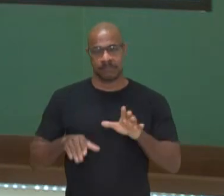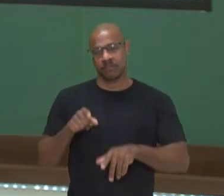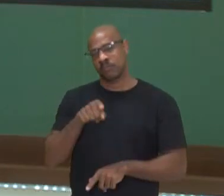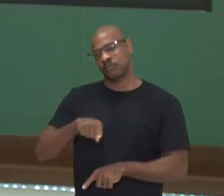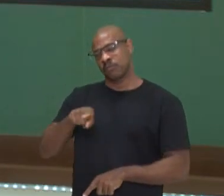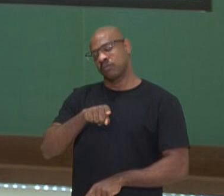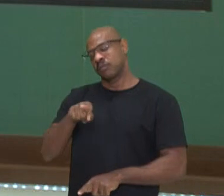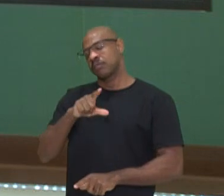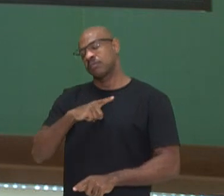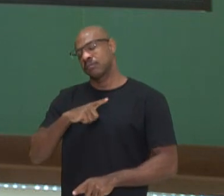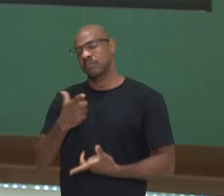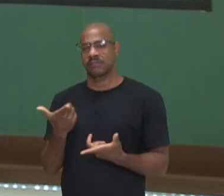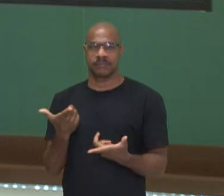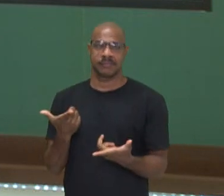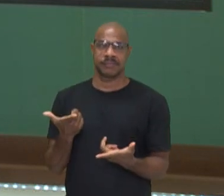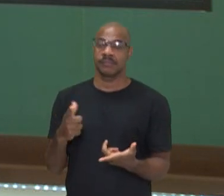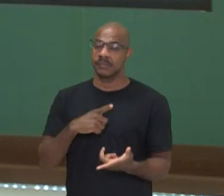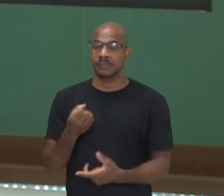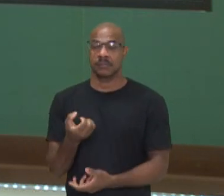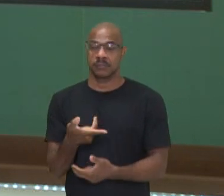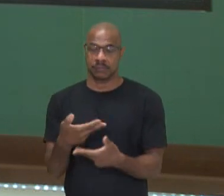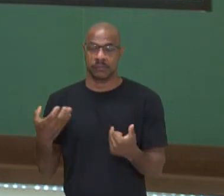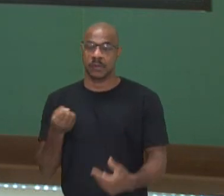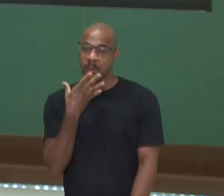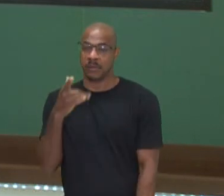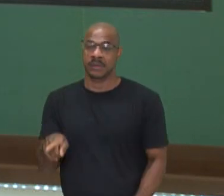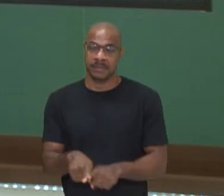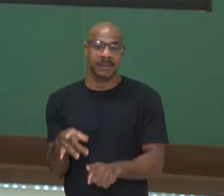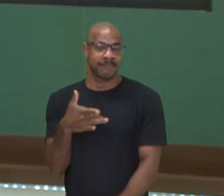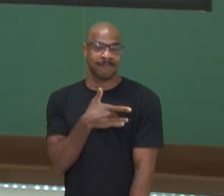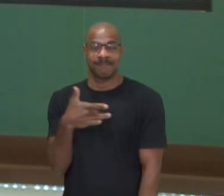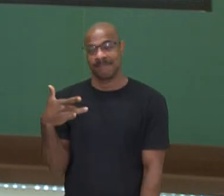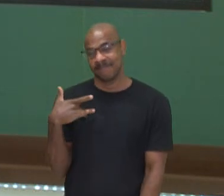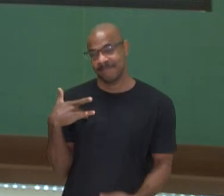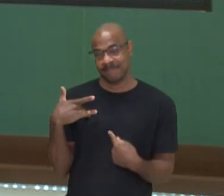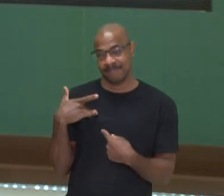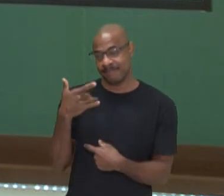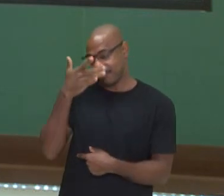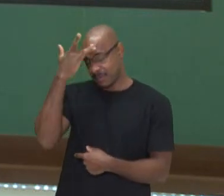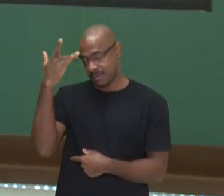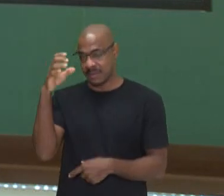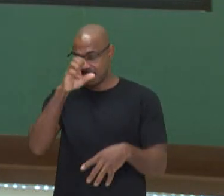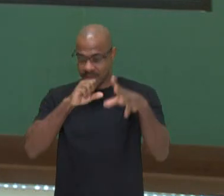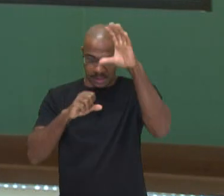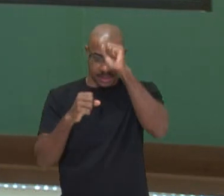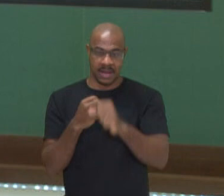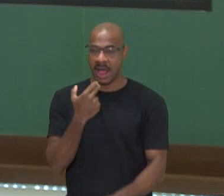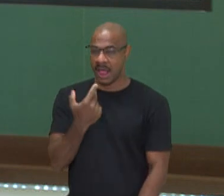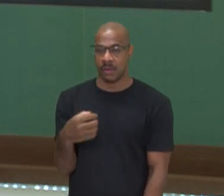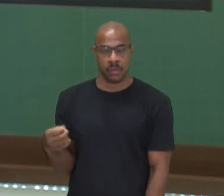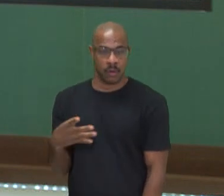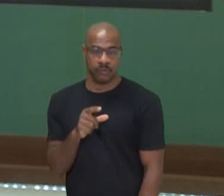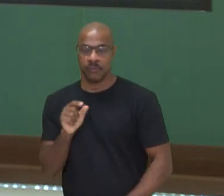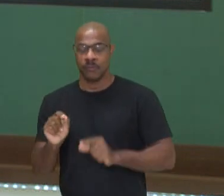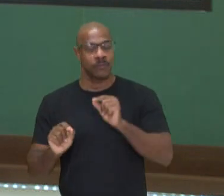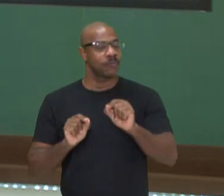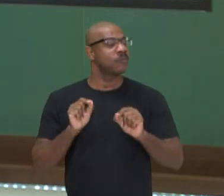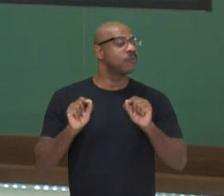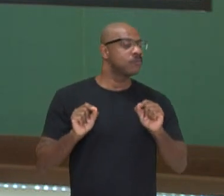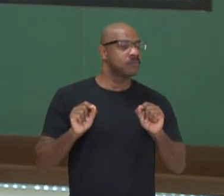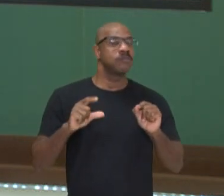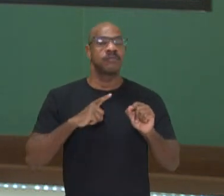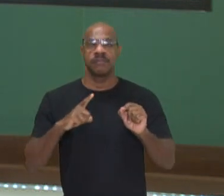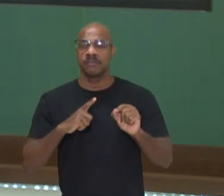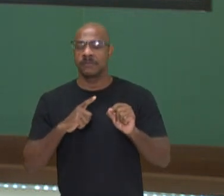você tem benefícios na saúde, né? Que pessoas que aprendem uma nova língua, elas mantêm